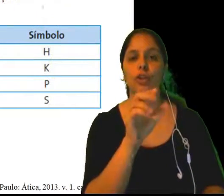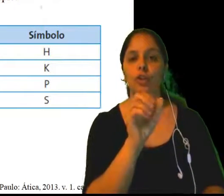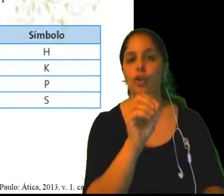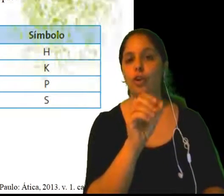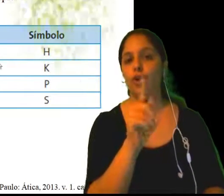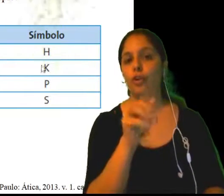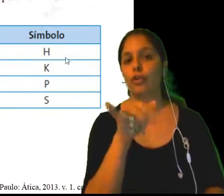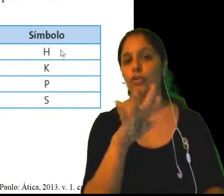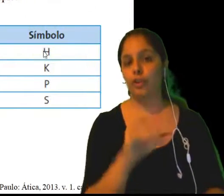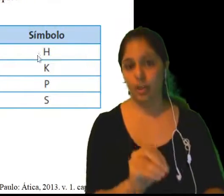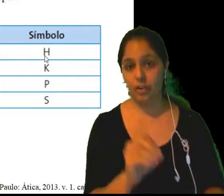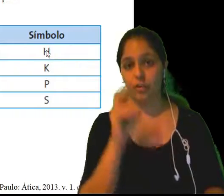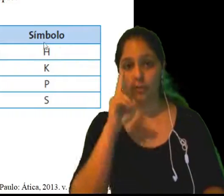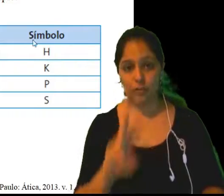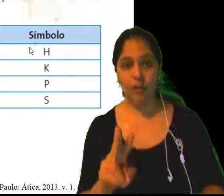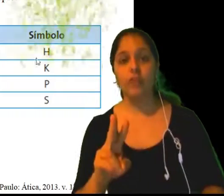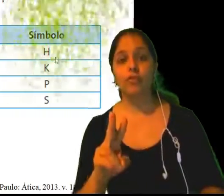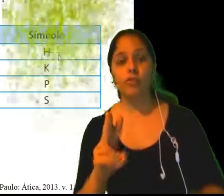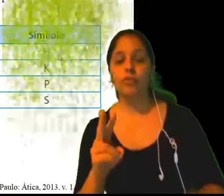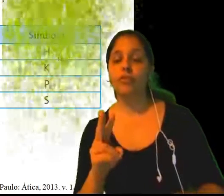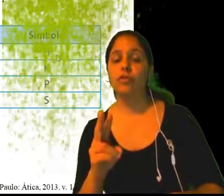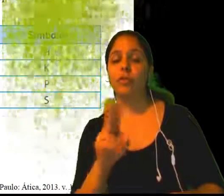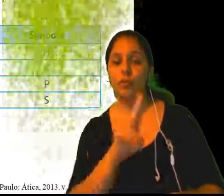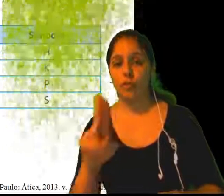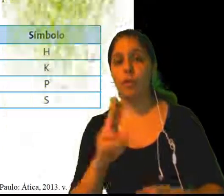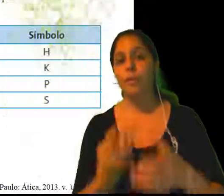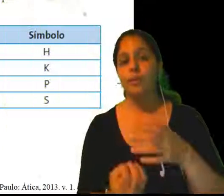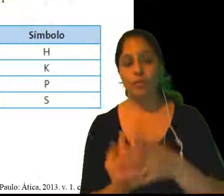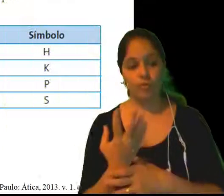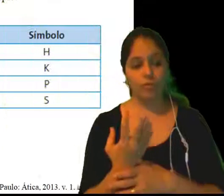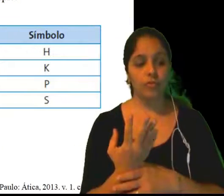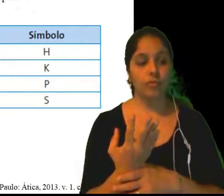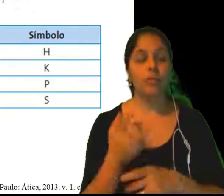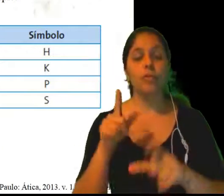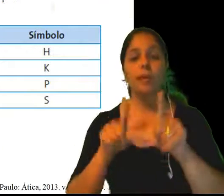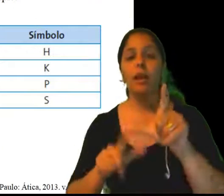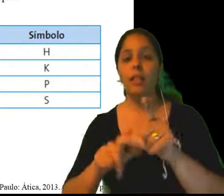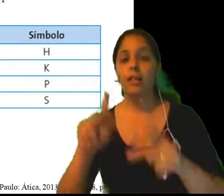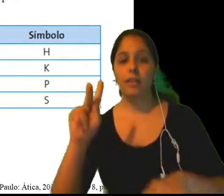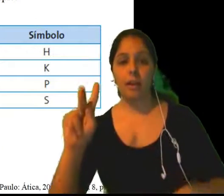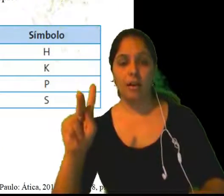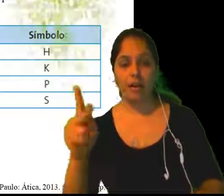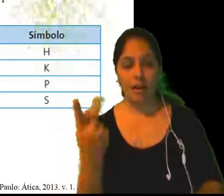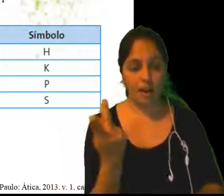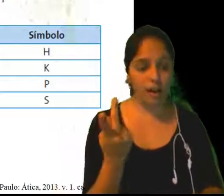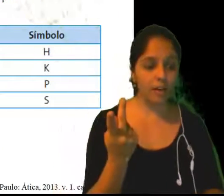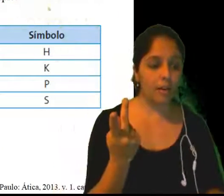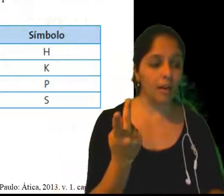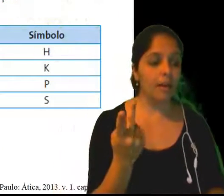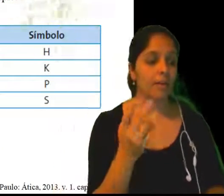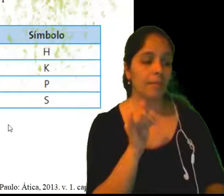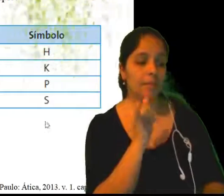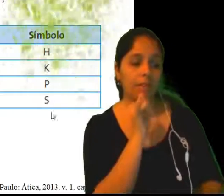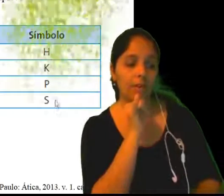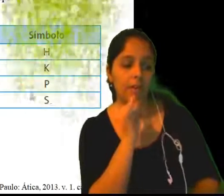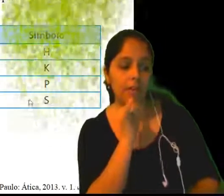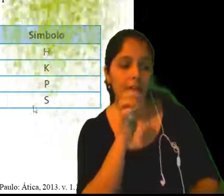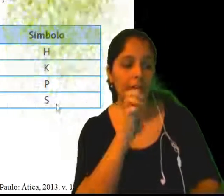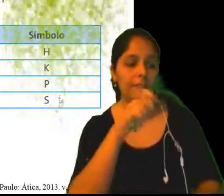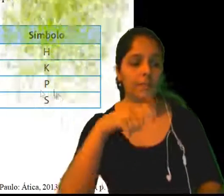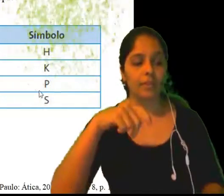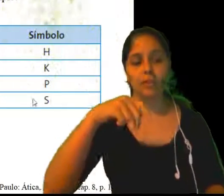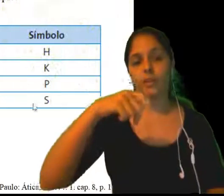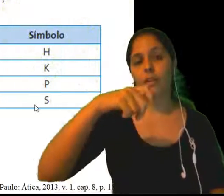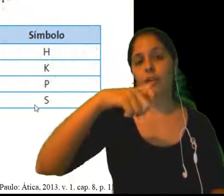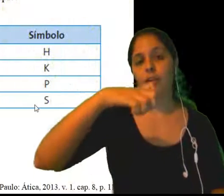era hidrógenos e o símbolo ficou como H. O enxofre, por exemplo, seu nome original é sulfur e